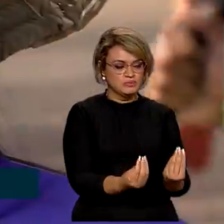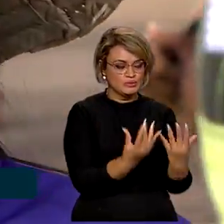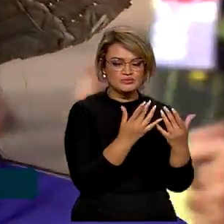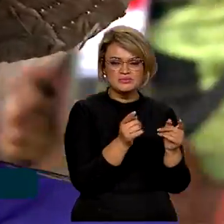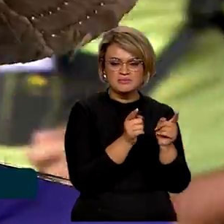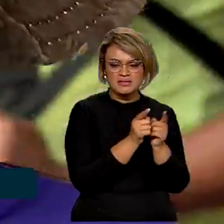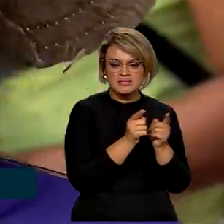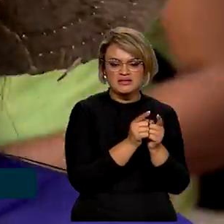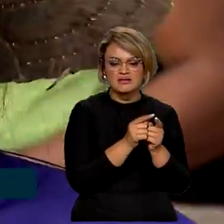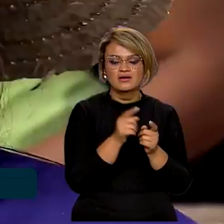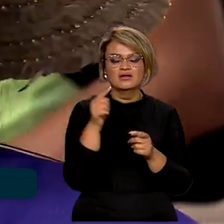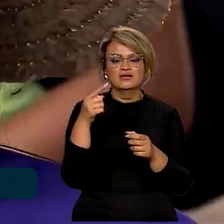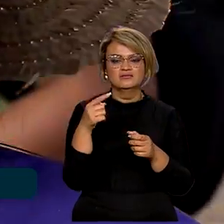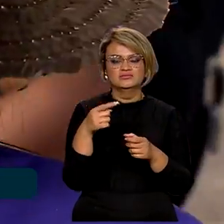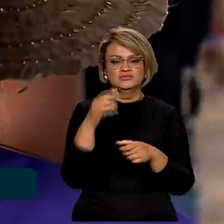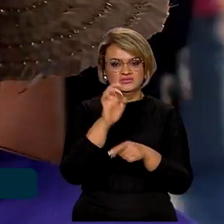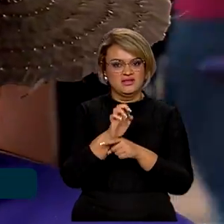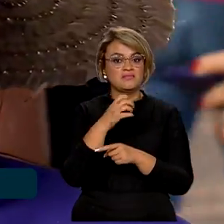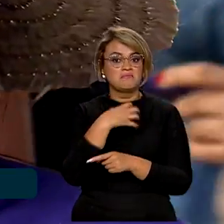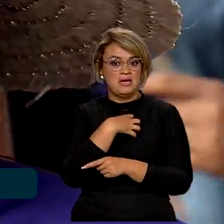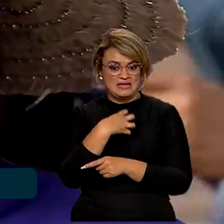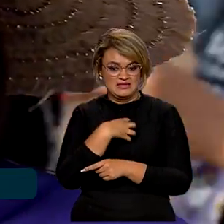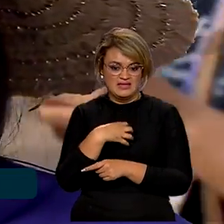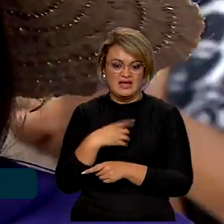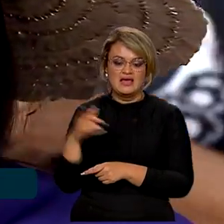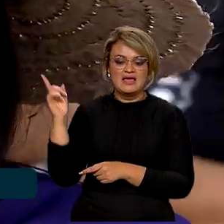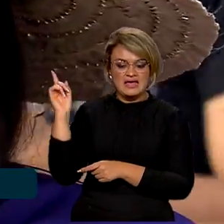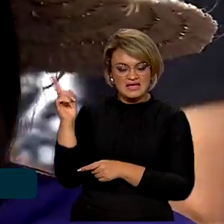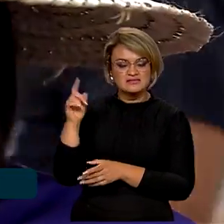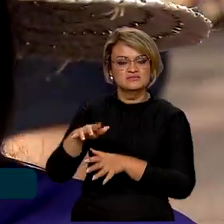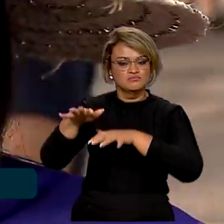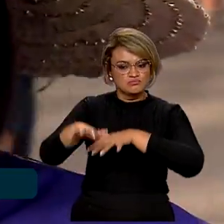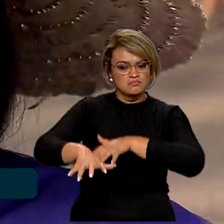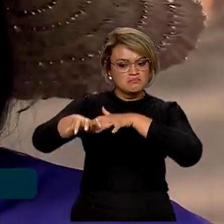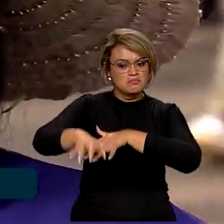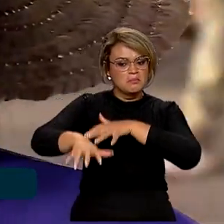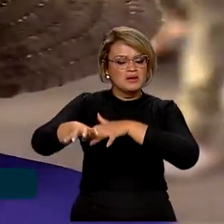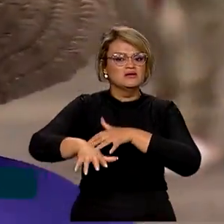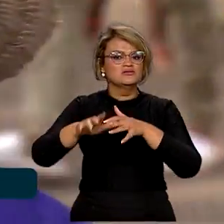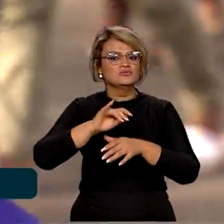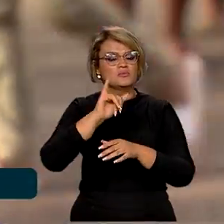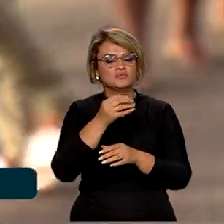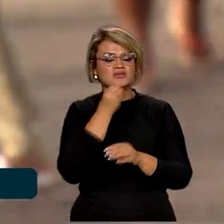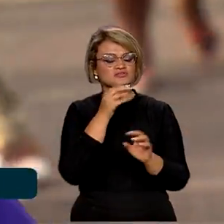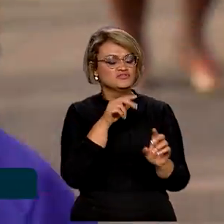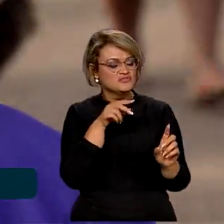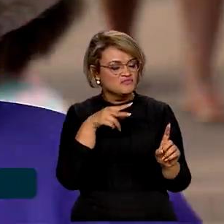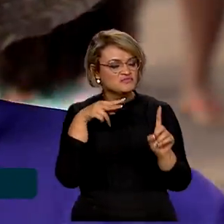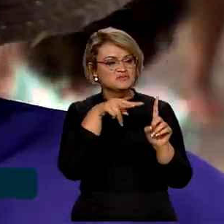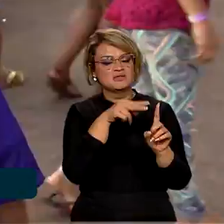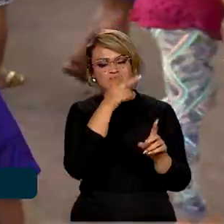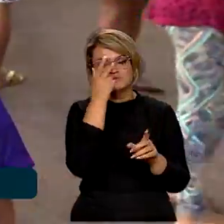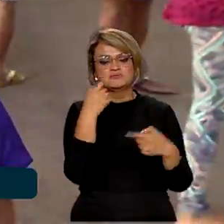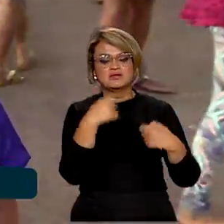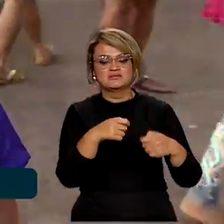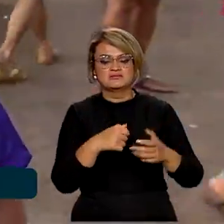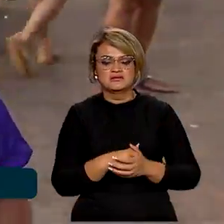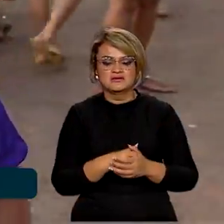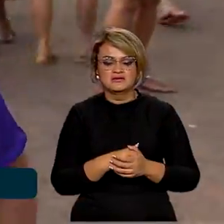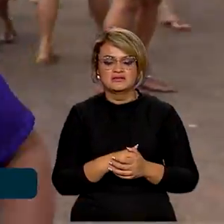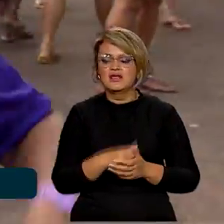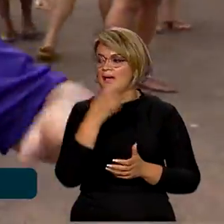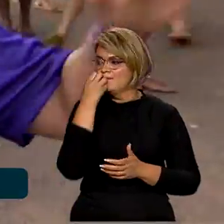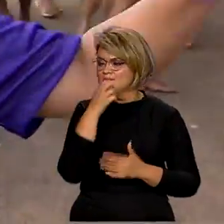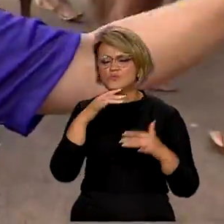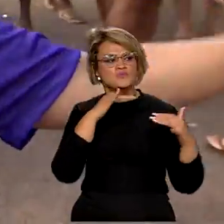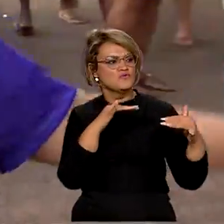de Caldeirãozinho 2 da Bahia, a marcha é uma oportunidade de dar voz a quem mais precisa. Muito bom